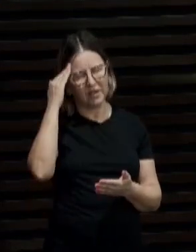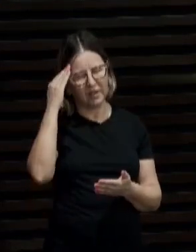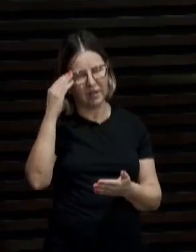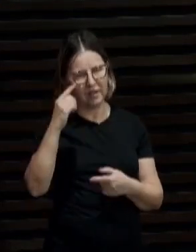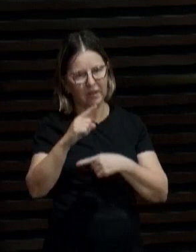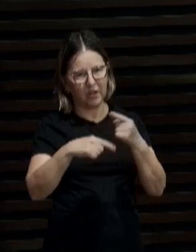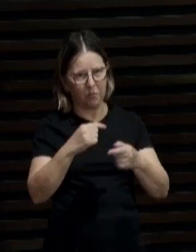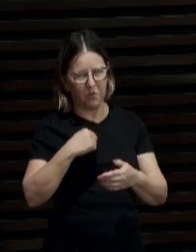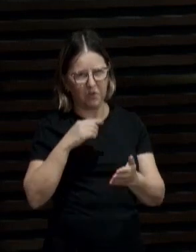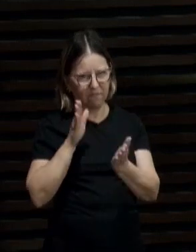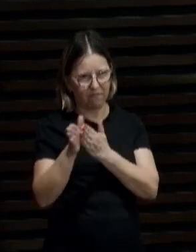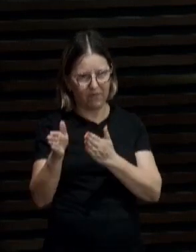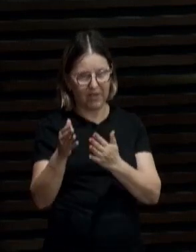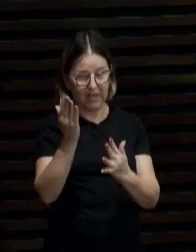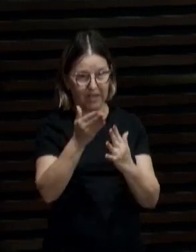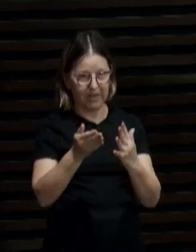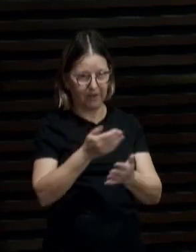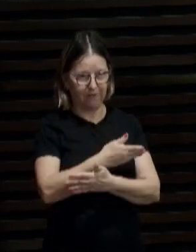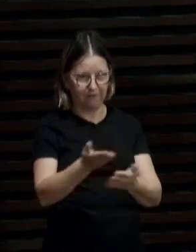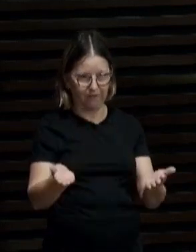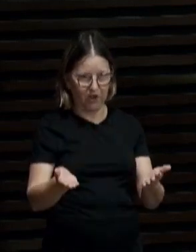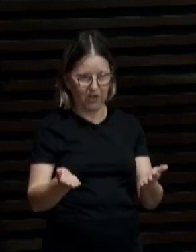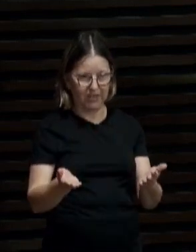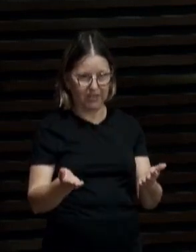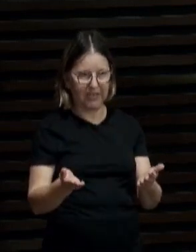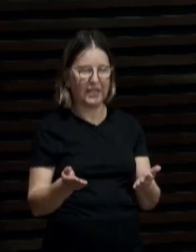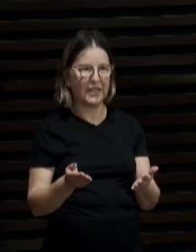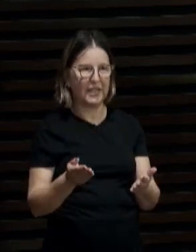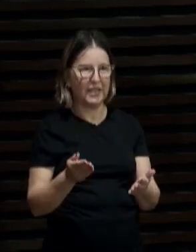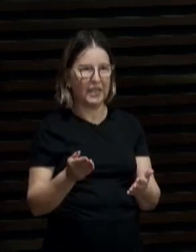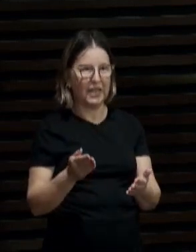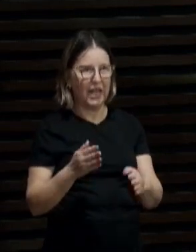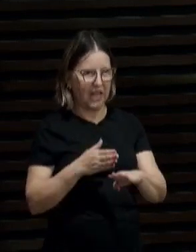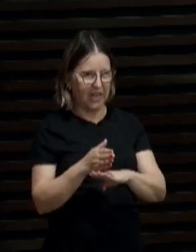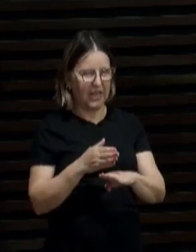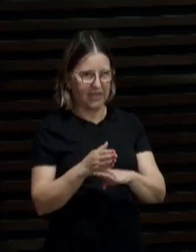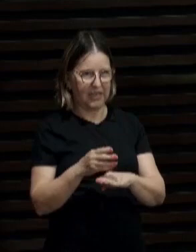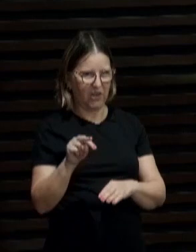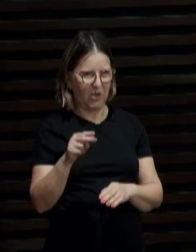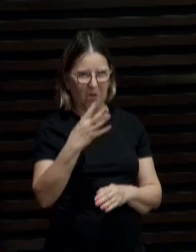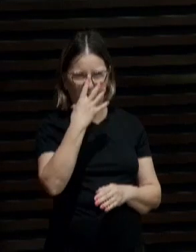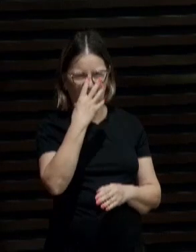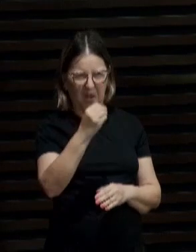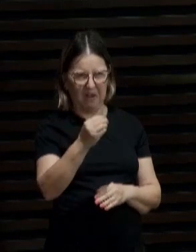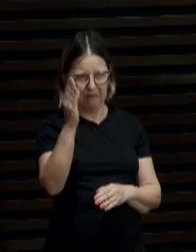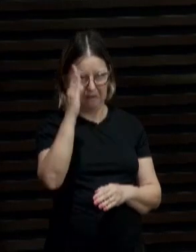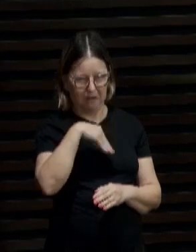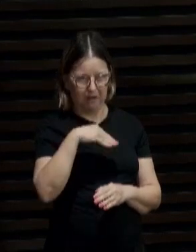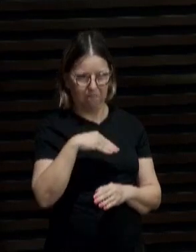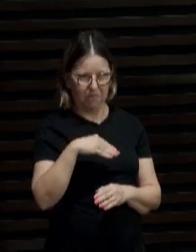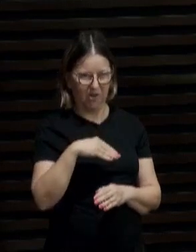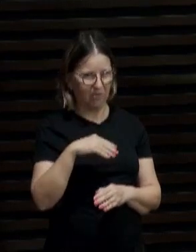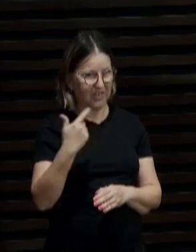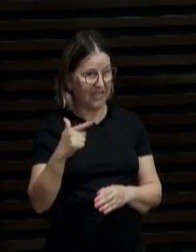partida, entre vós penetrarão lobos vorazes, e que não pouparão o rebanho, e que dentre vós mesmos